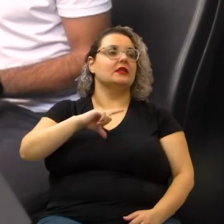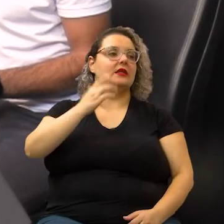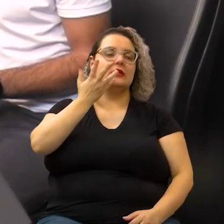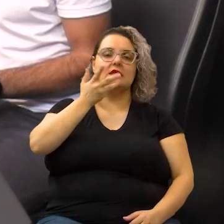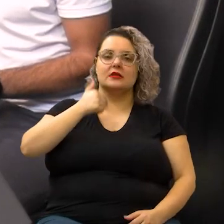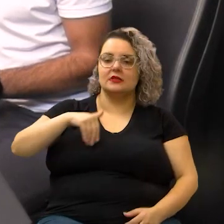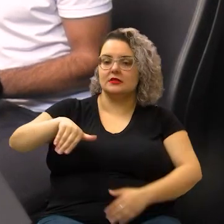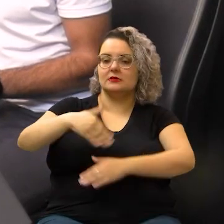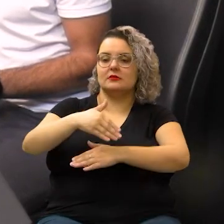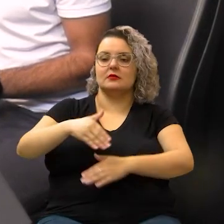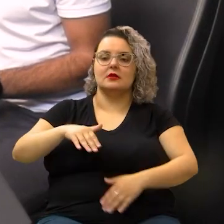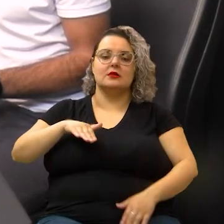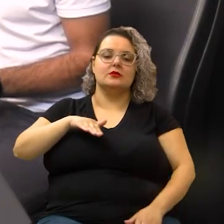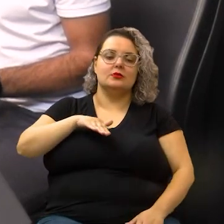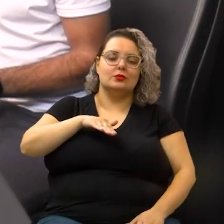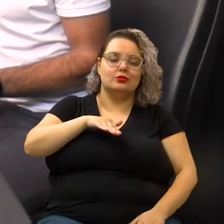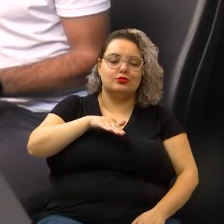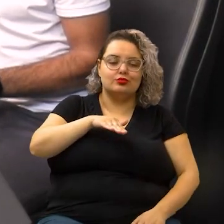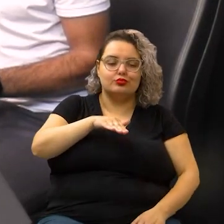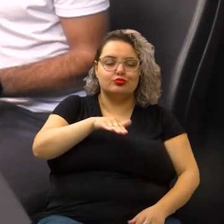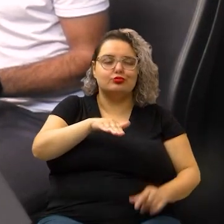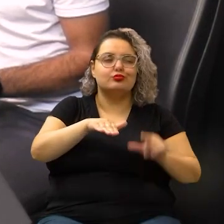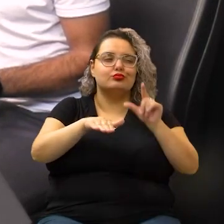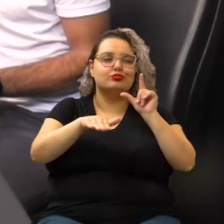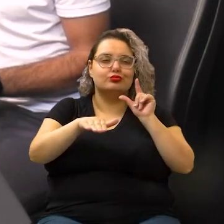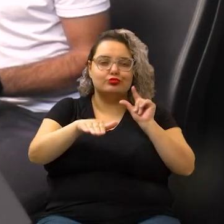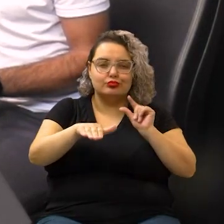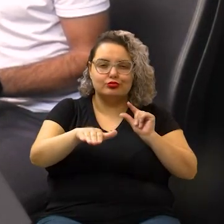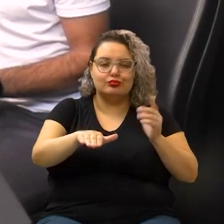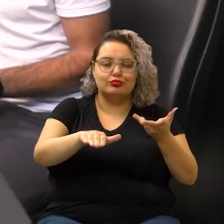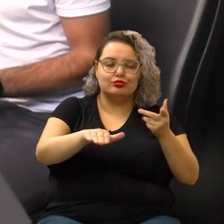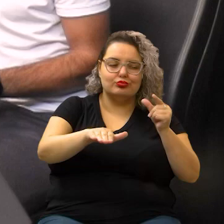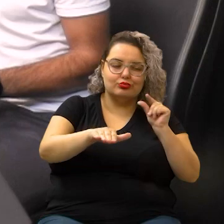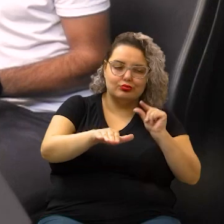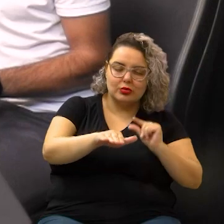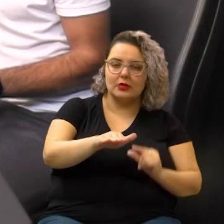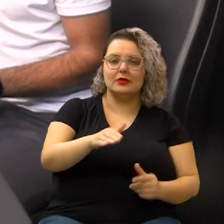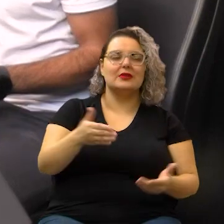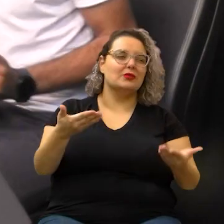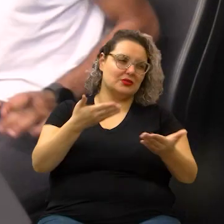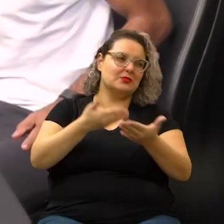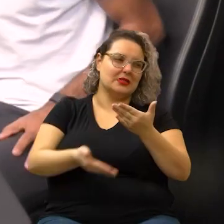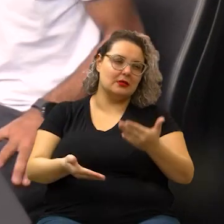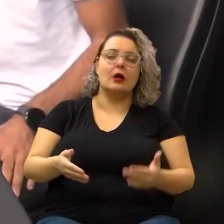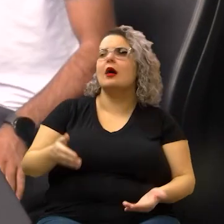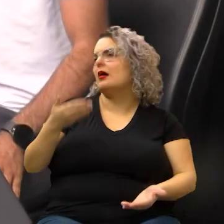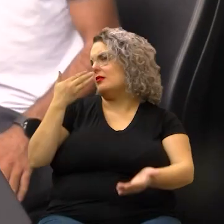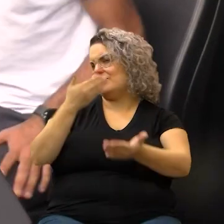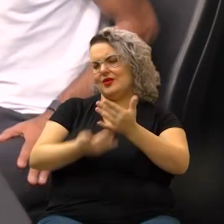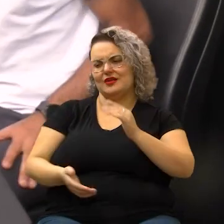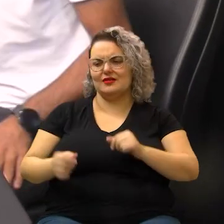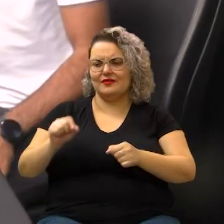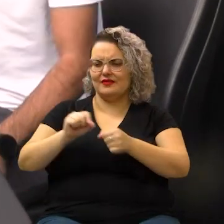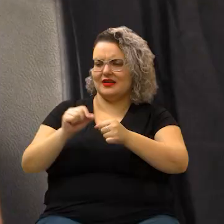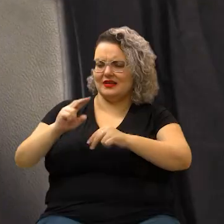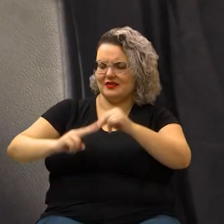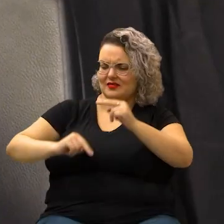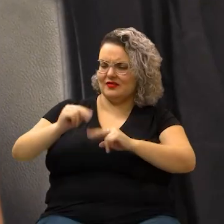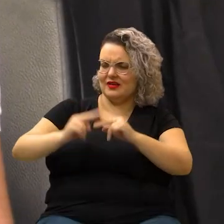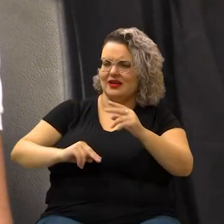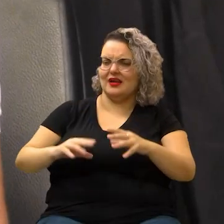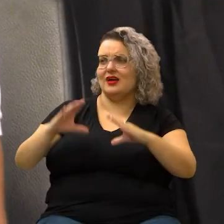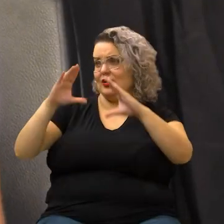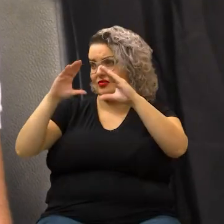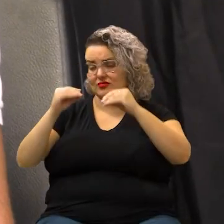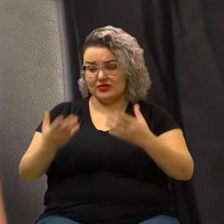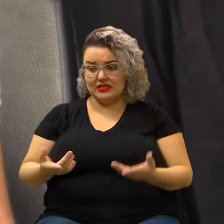rua, já passava um pouco mais devagar, e hoje parece que perdeu bastante disso, né, Igor? Perdeu muito, a gente fazia fogueira na própria